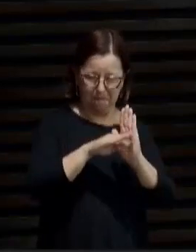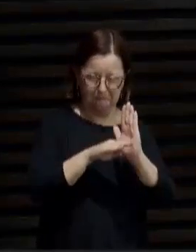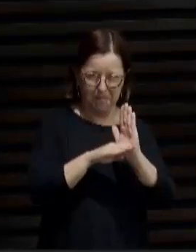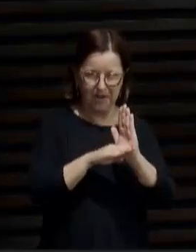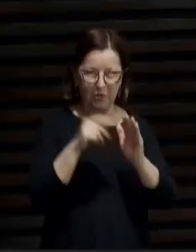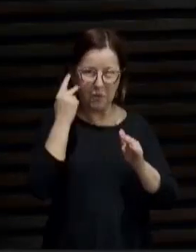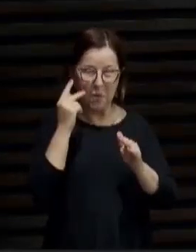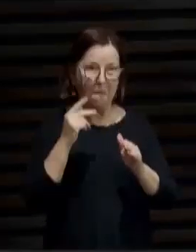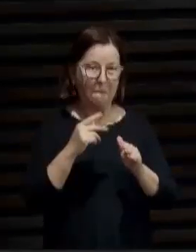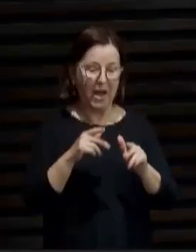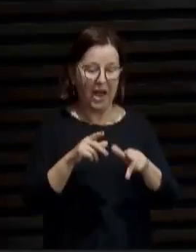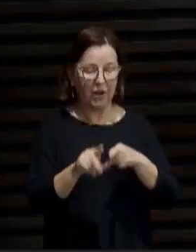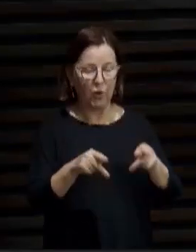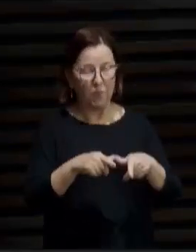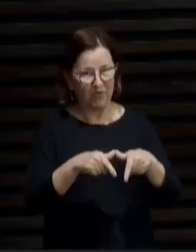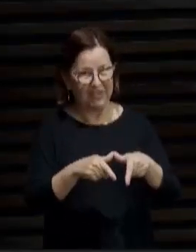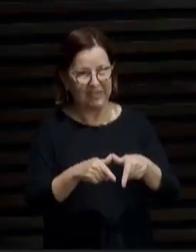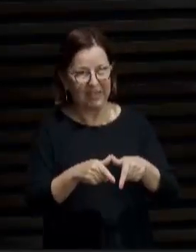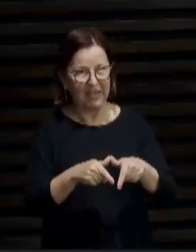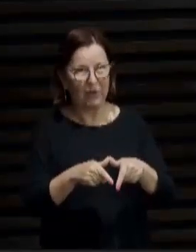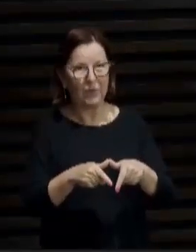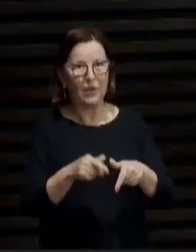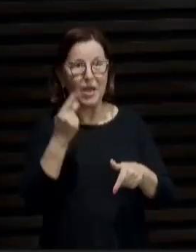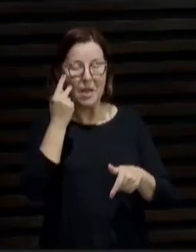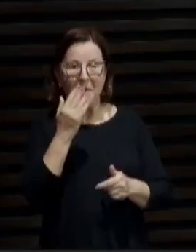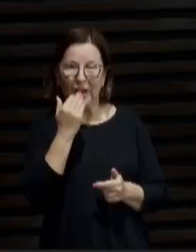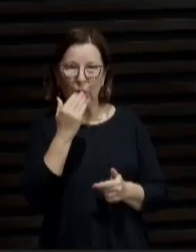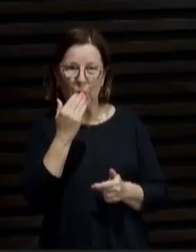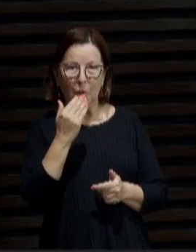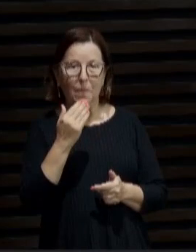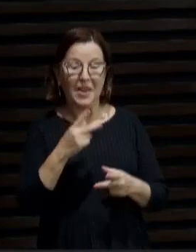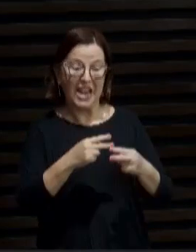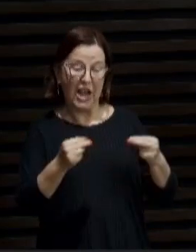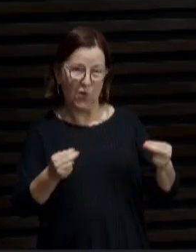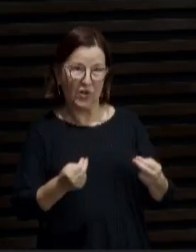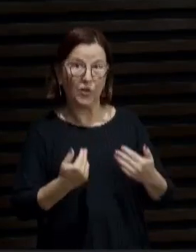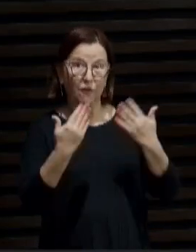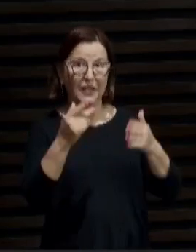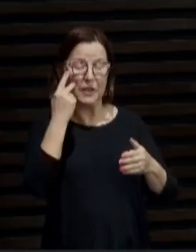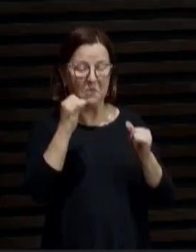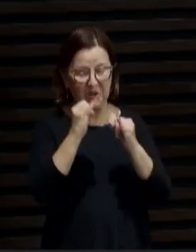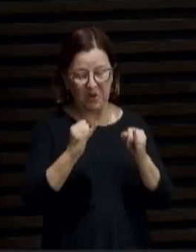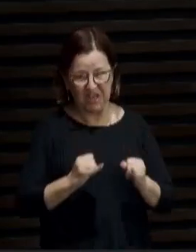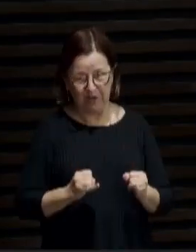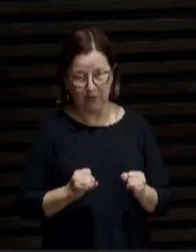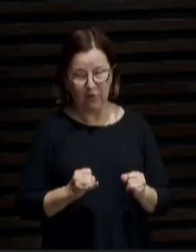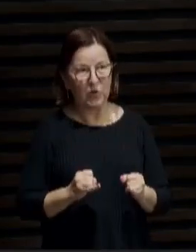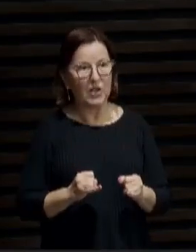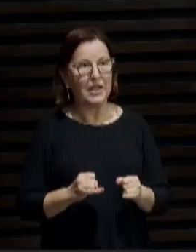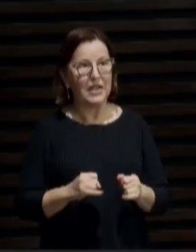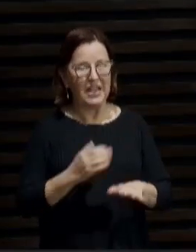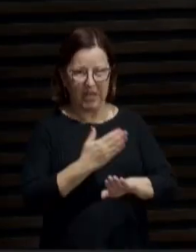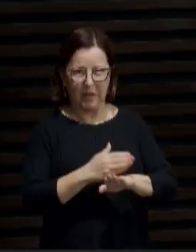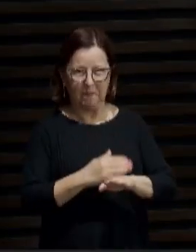aos ídolos e praticarem a prostituição. Outro sim, também tu tens os que da